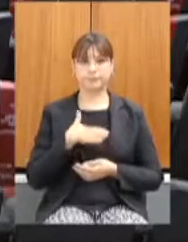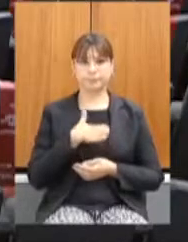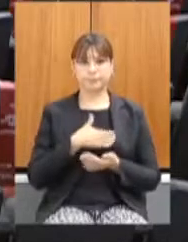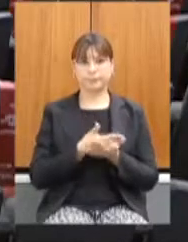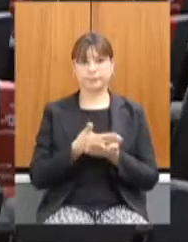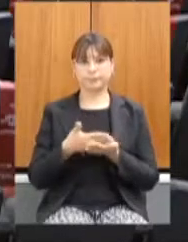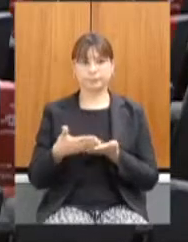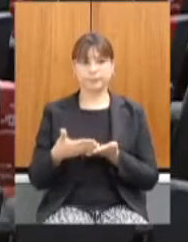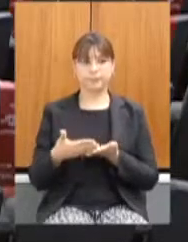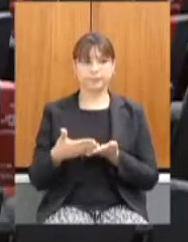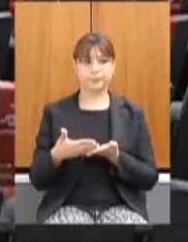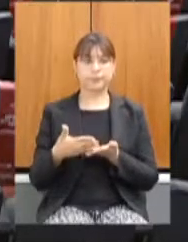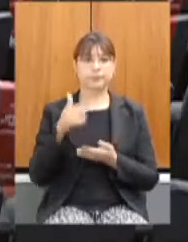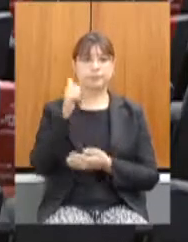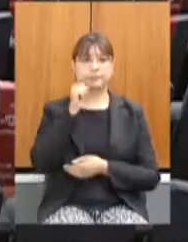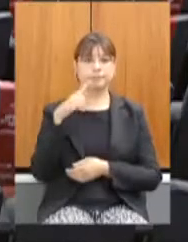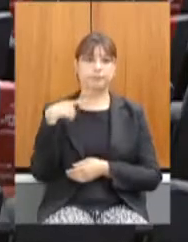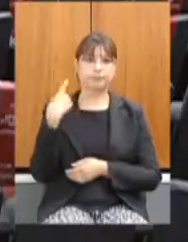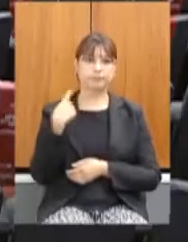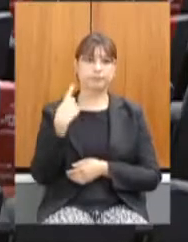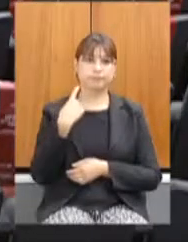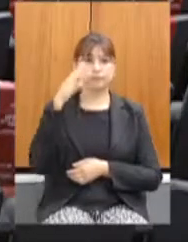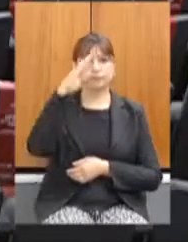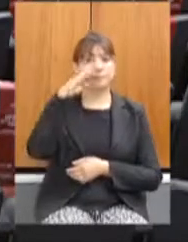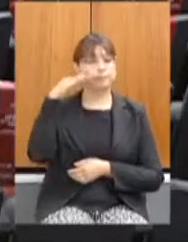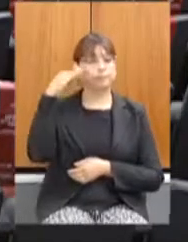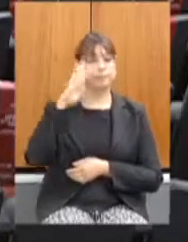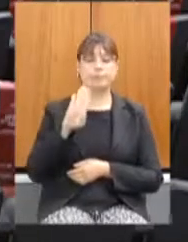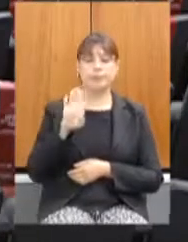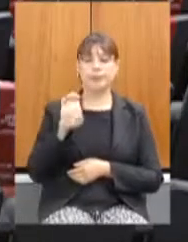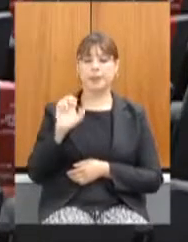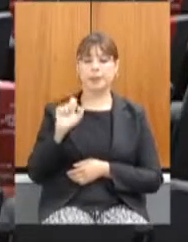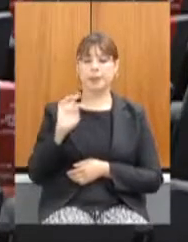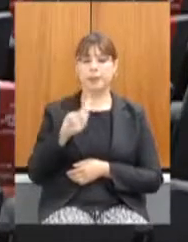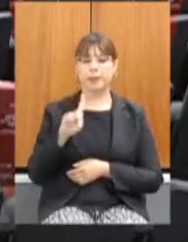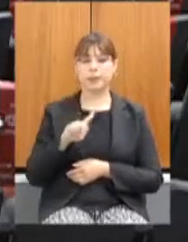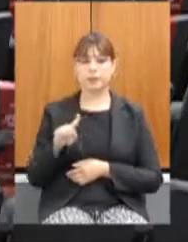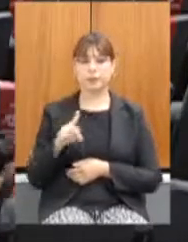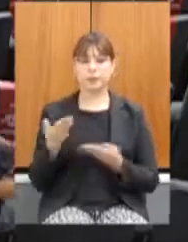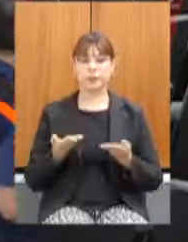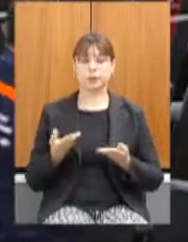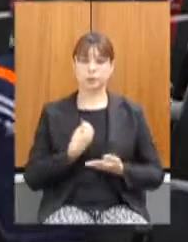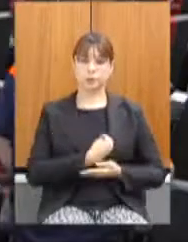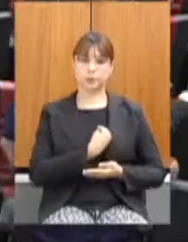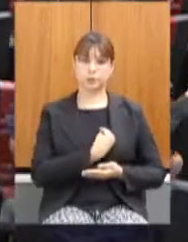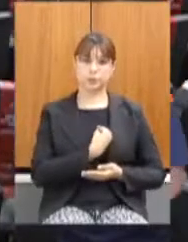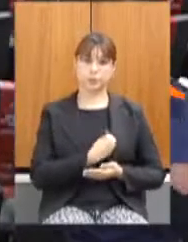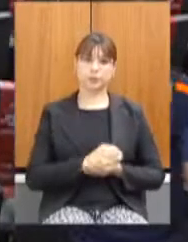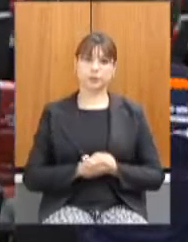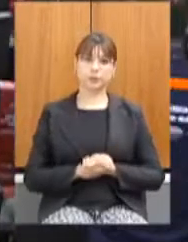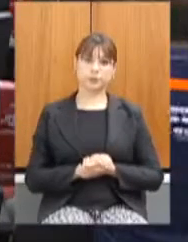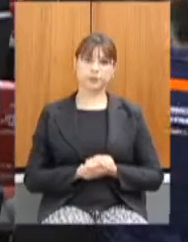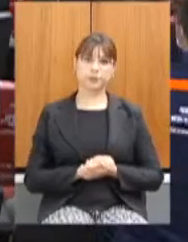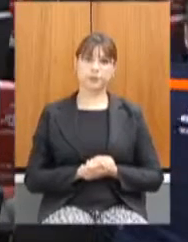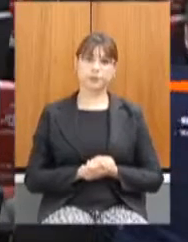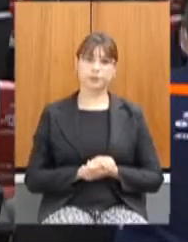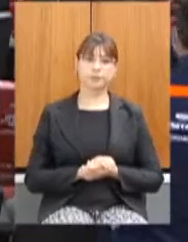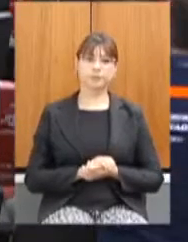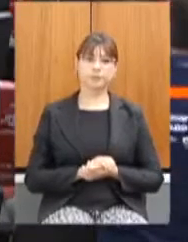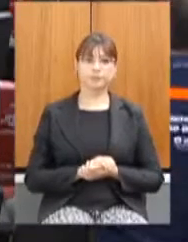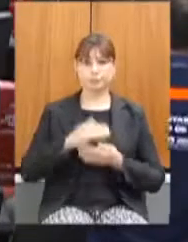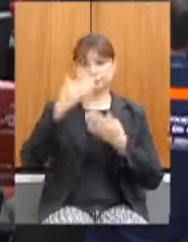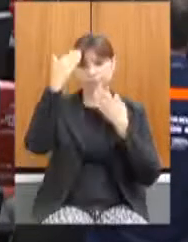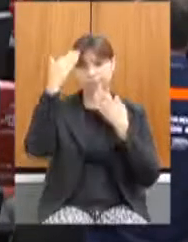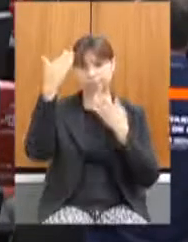aqui a presença da deputada Beatriz Cerqueira que participa conosco dessa reunião nós agradecemos a